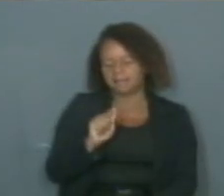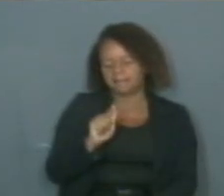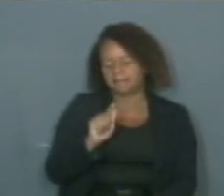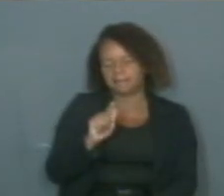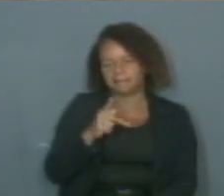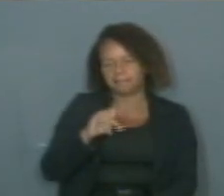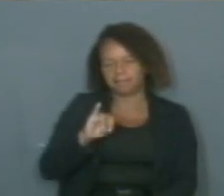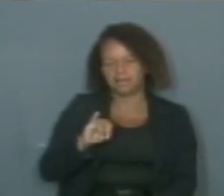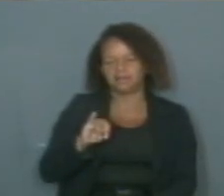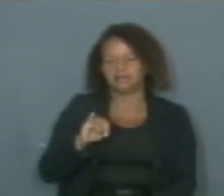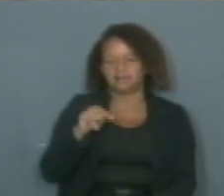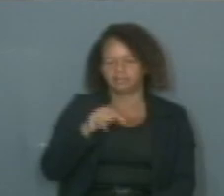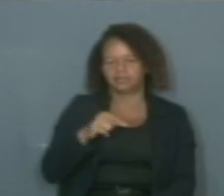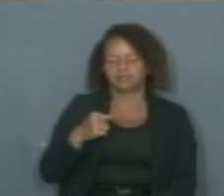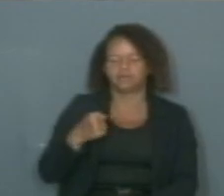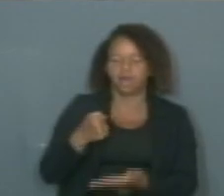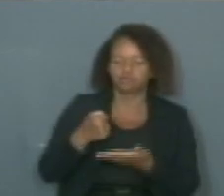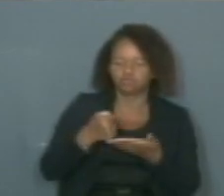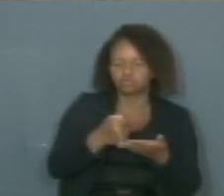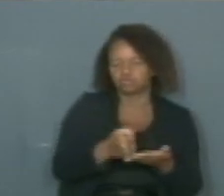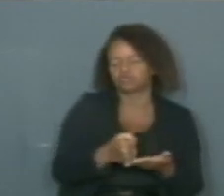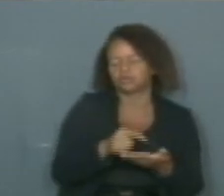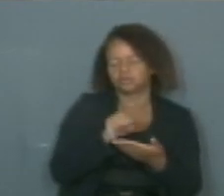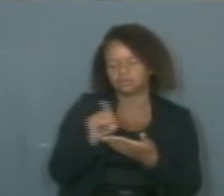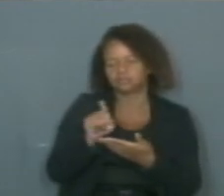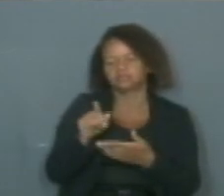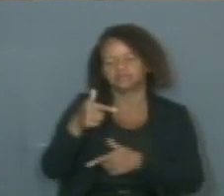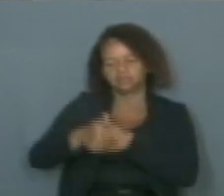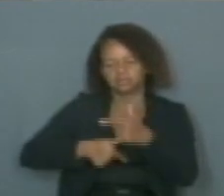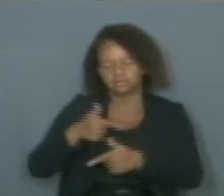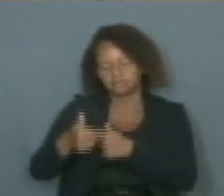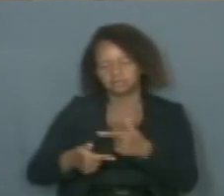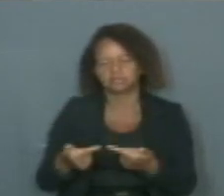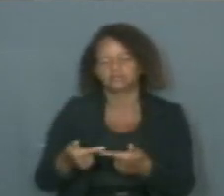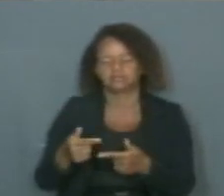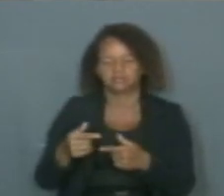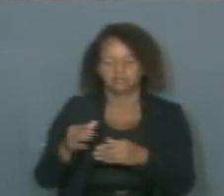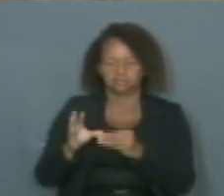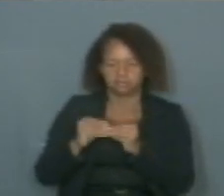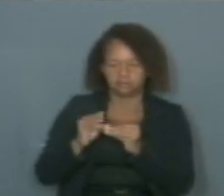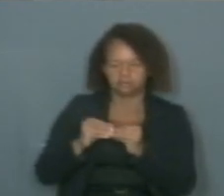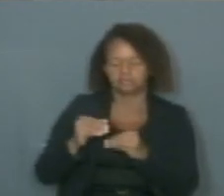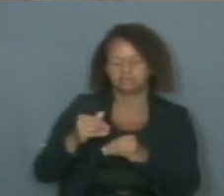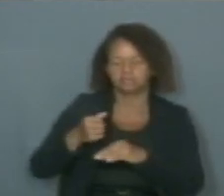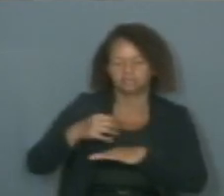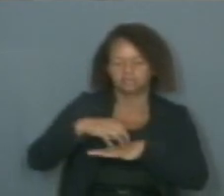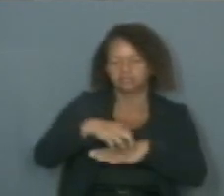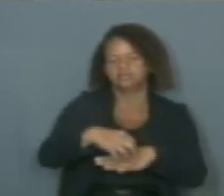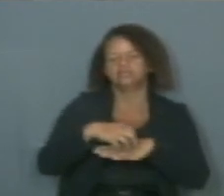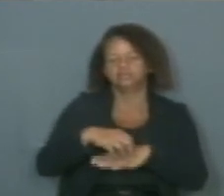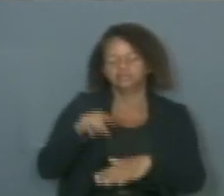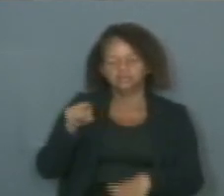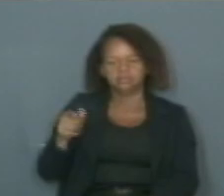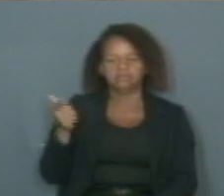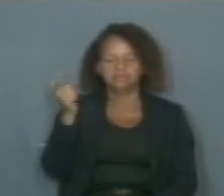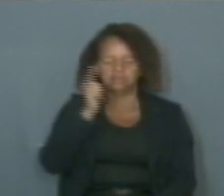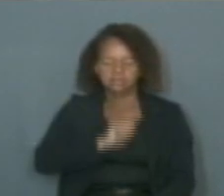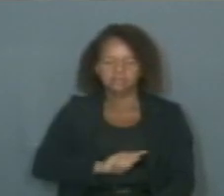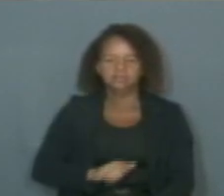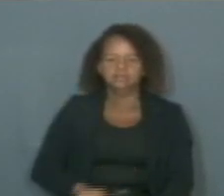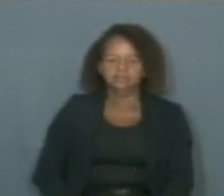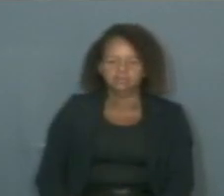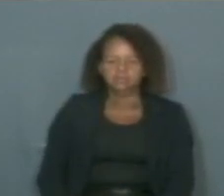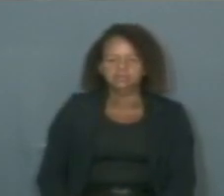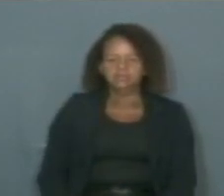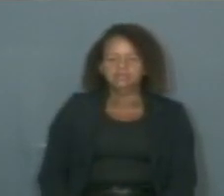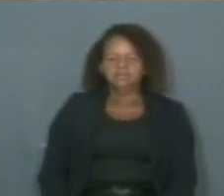Fundo de Amparo ao Permissionário. Esse fundo de amparo A gente consegue,